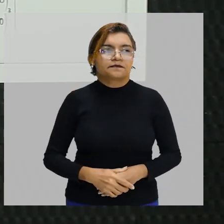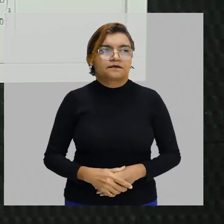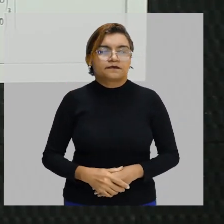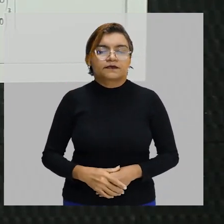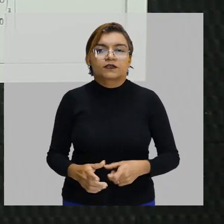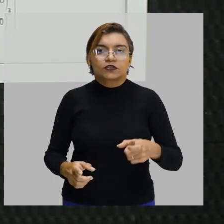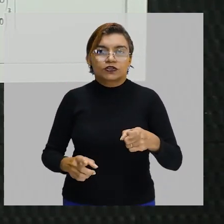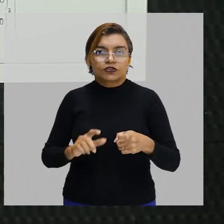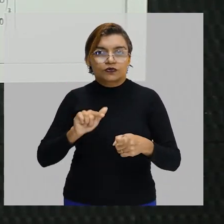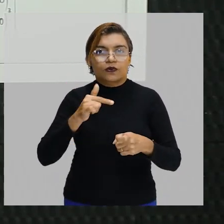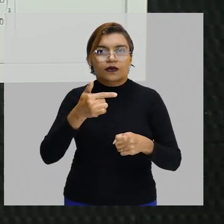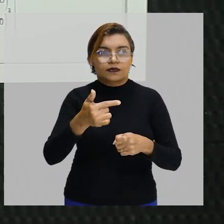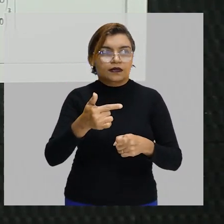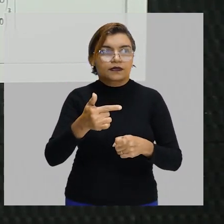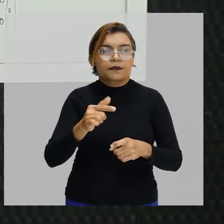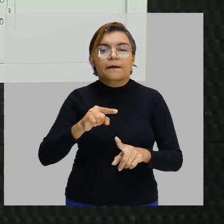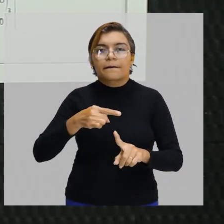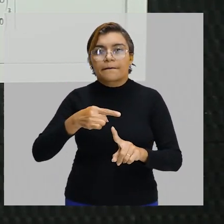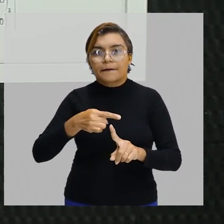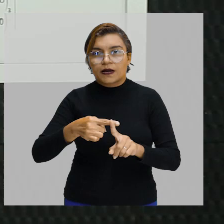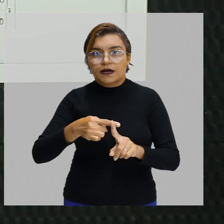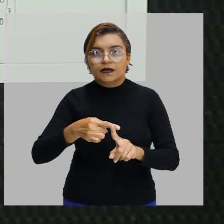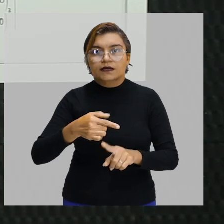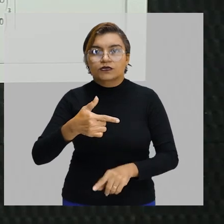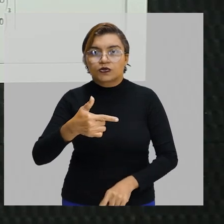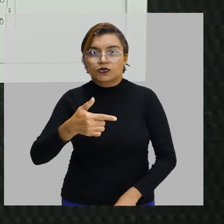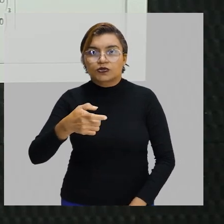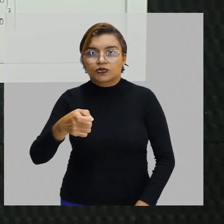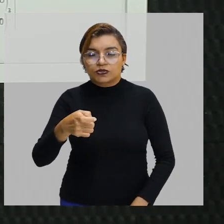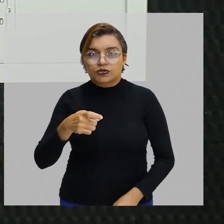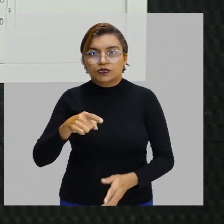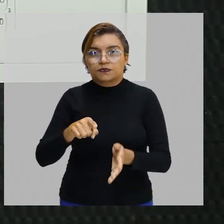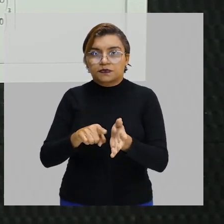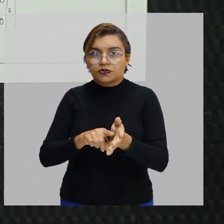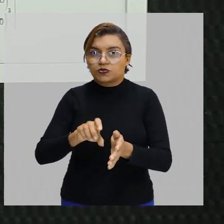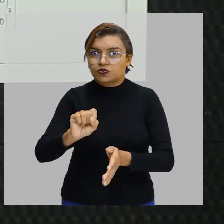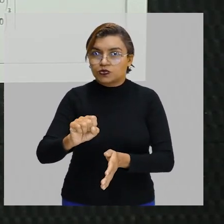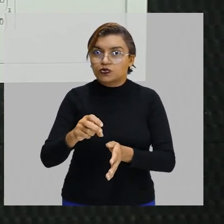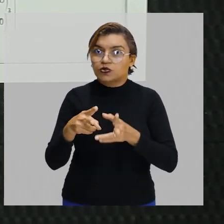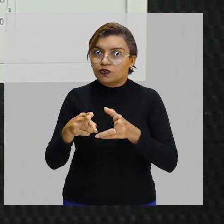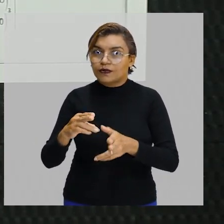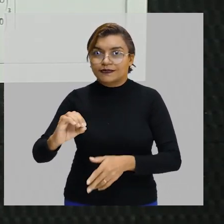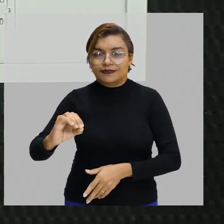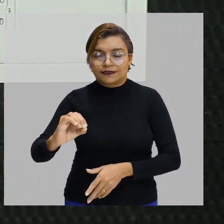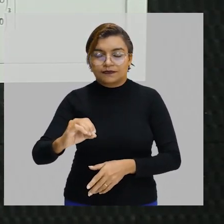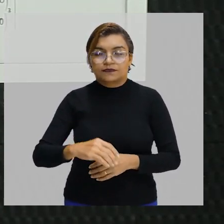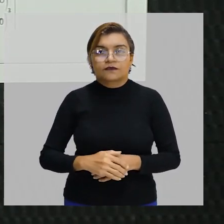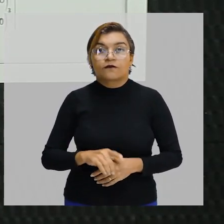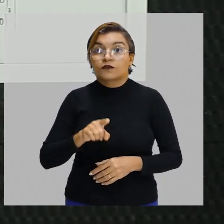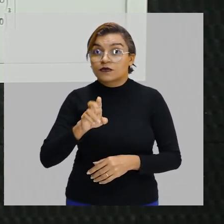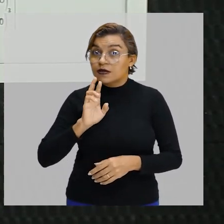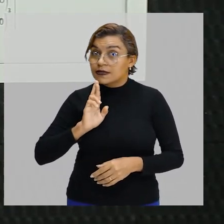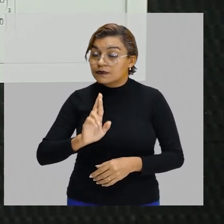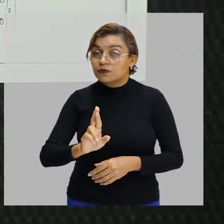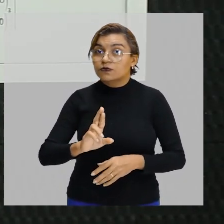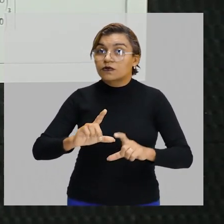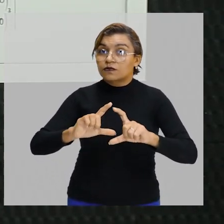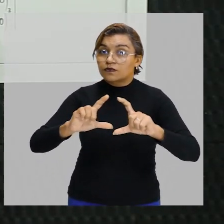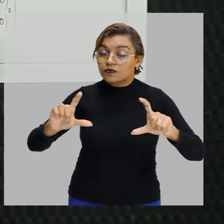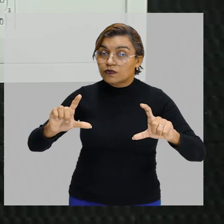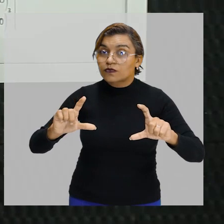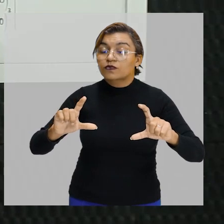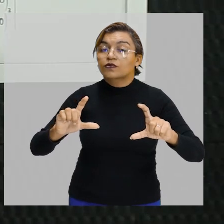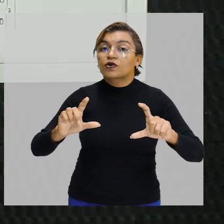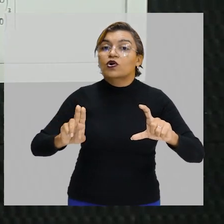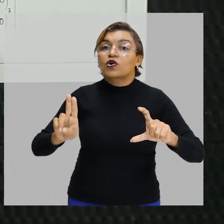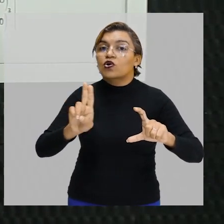2x menos 8 igual a 0. Aí você vai resolver a equação usando a forma de